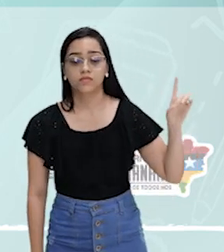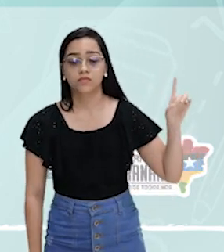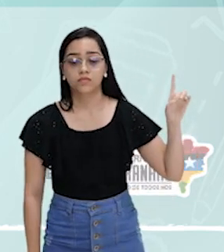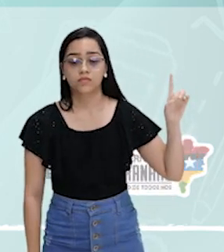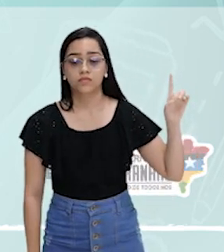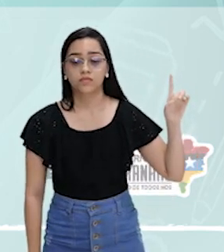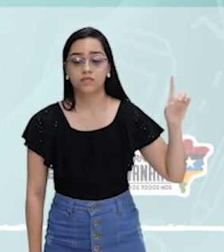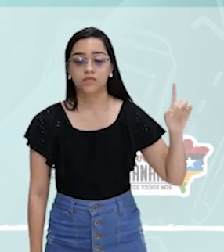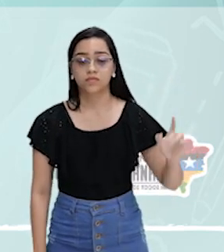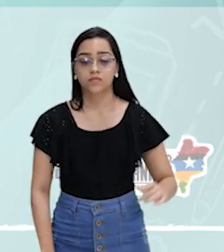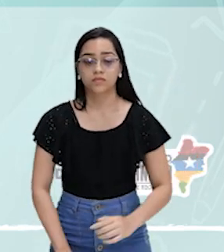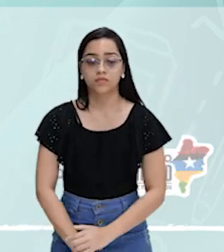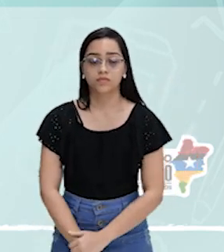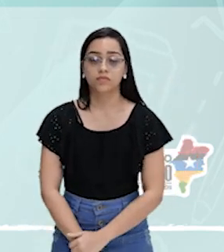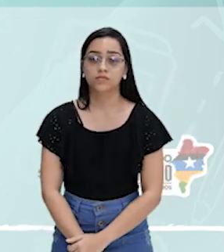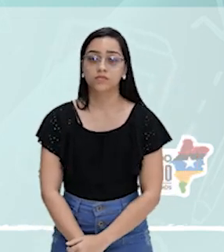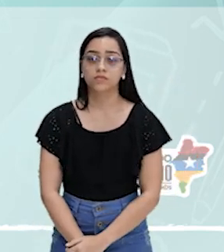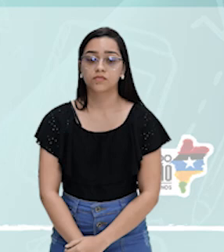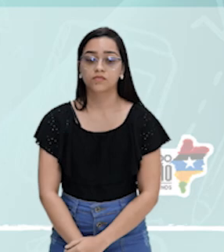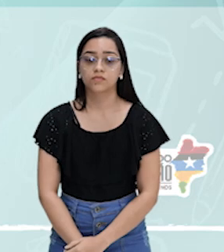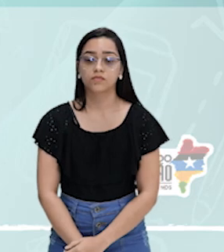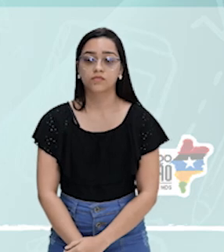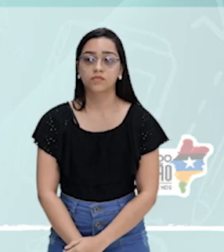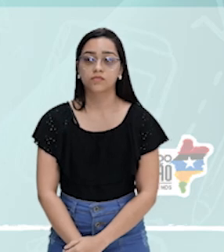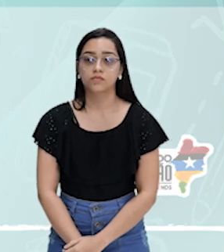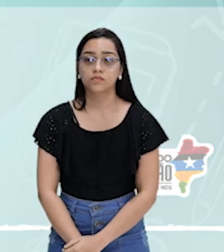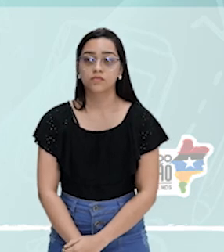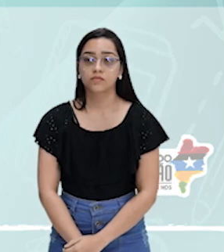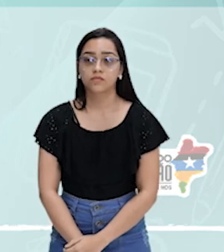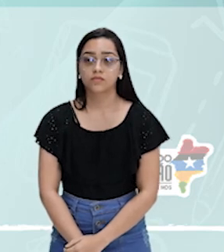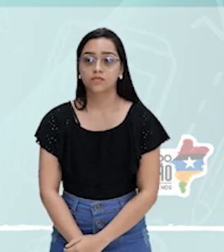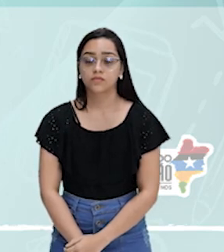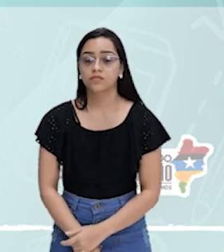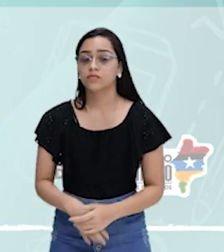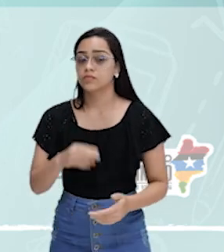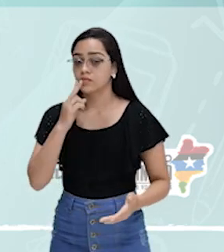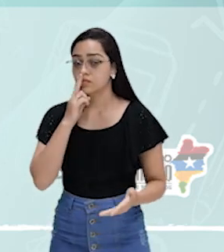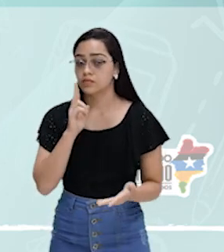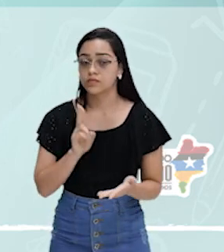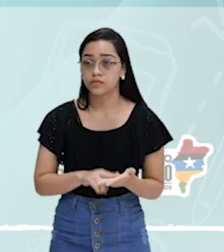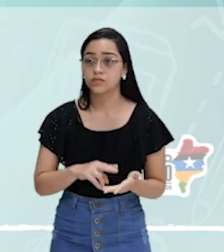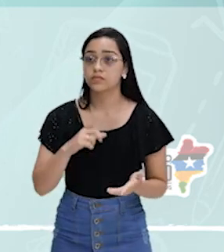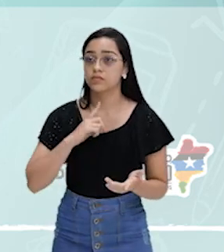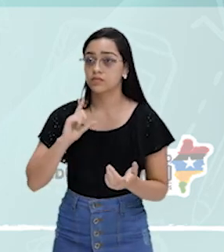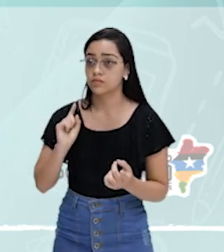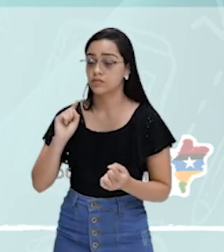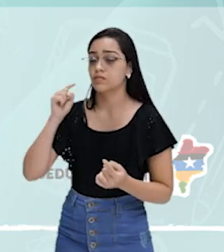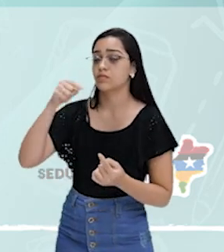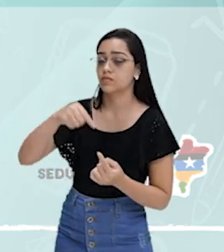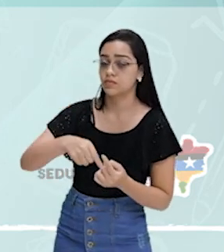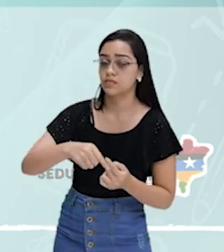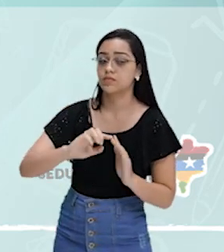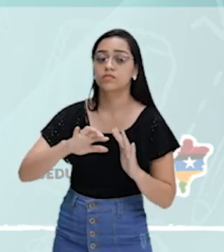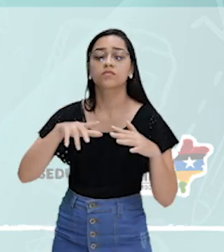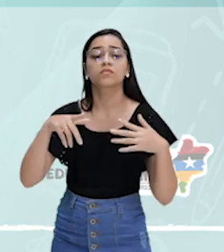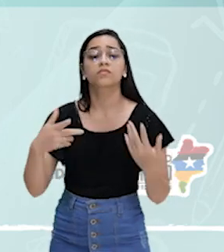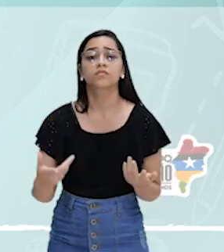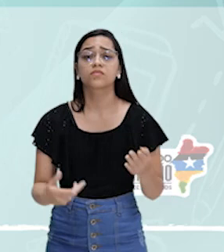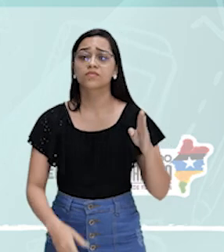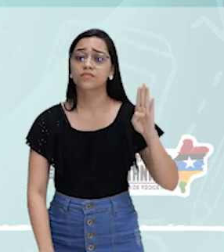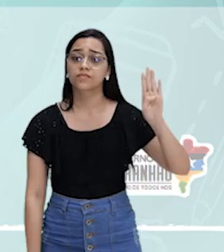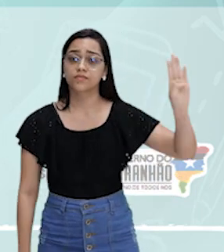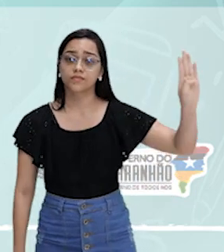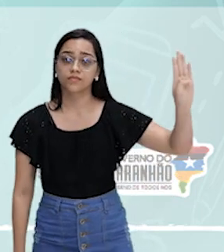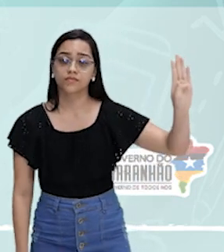governantes a tomar uma decisão de relevância pública. Essa carta tem uma finalidade e a finalidade dela